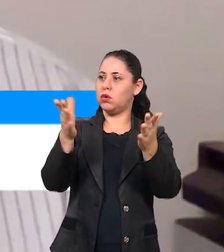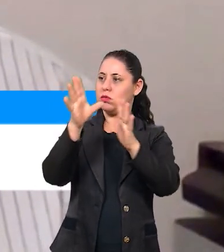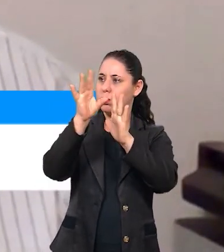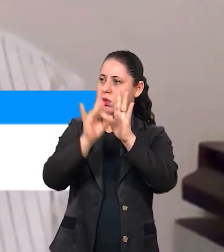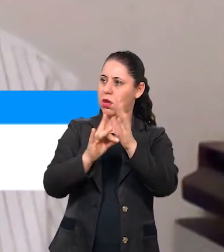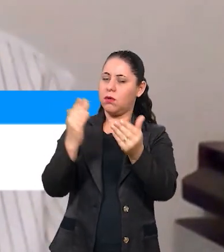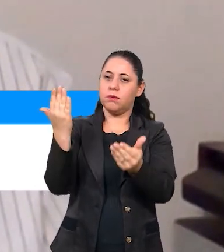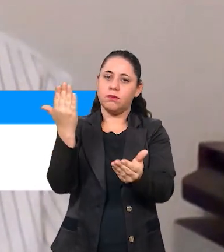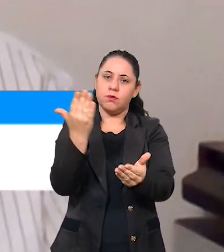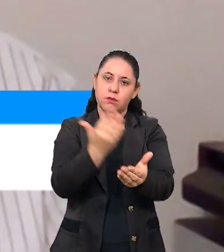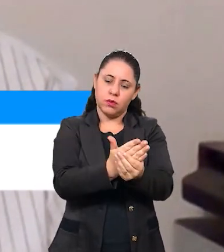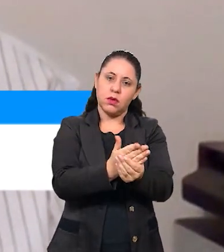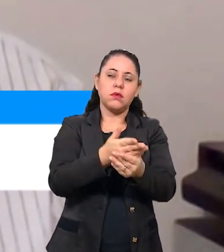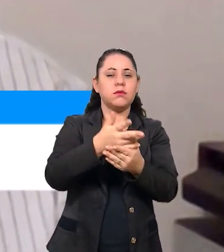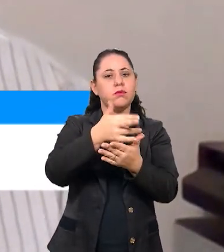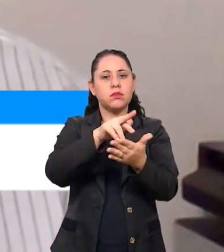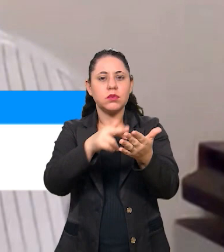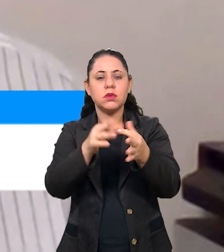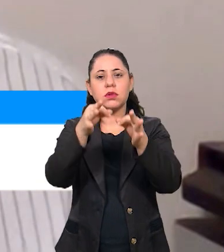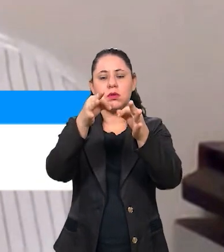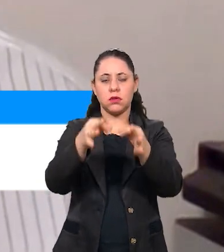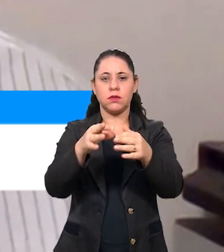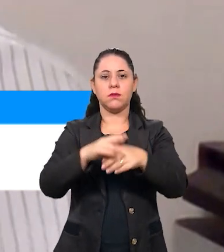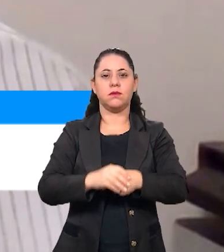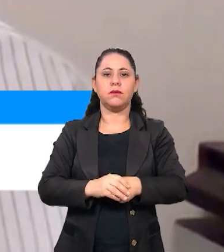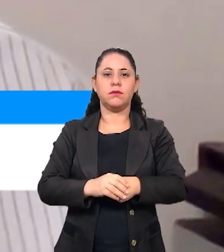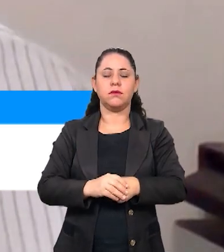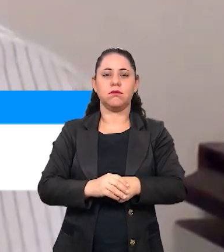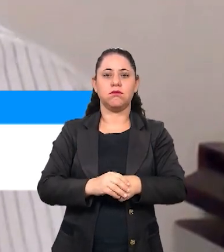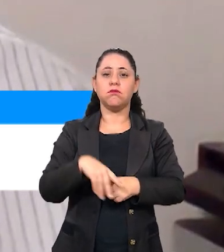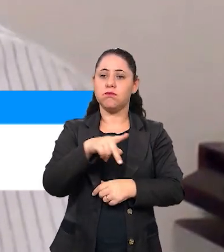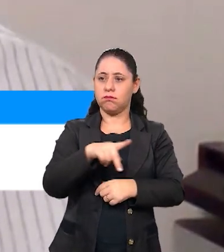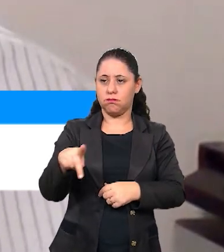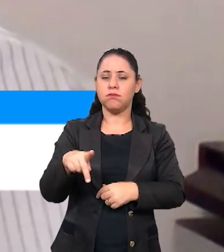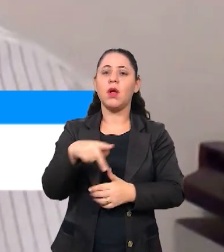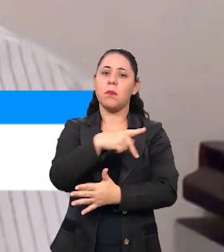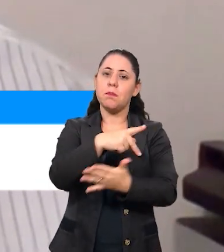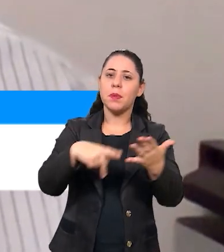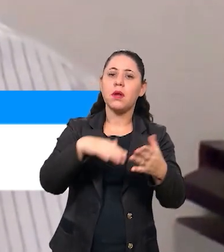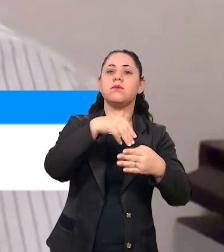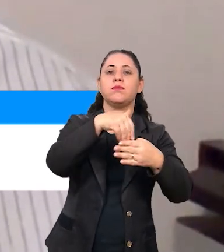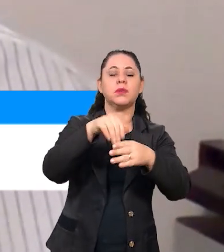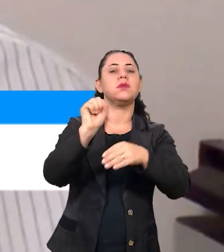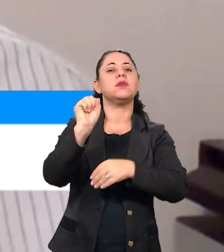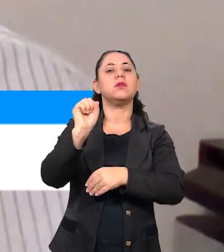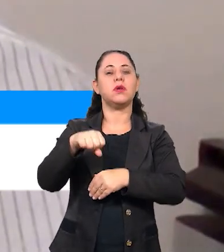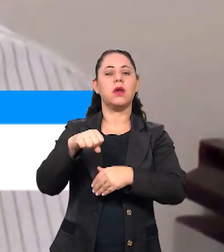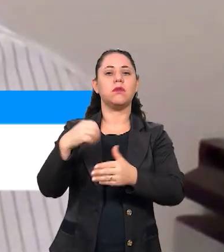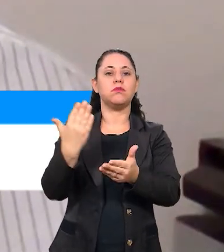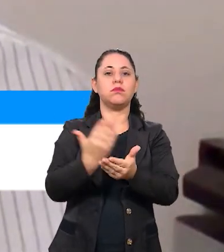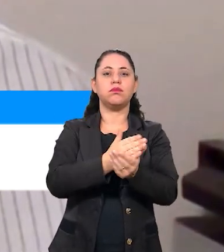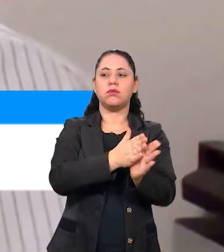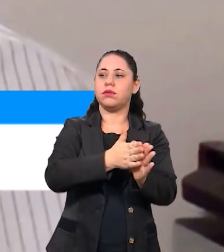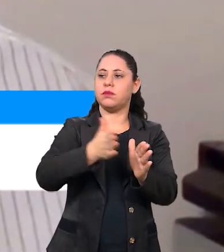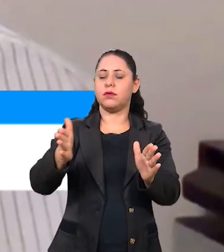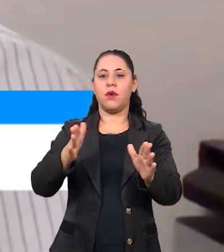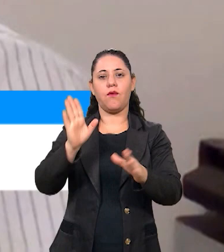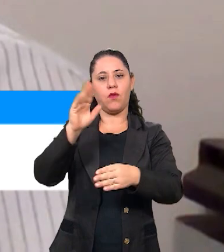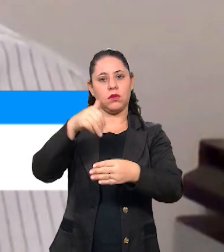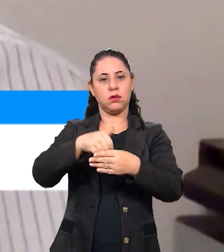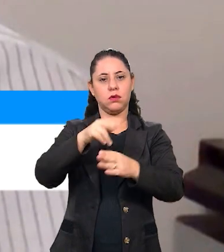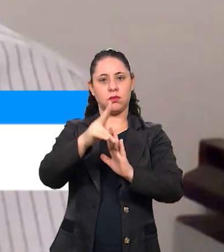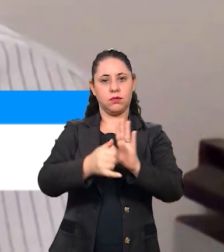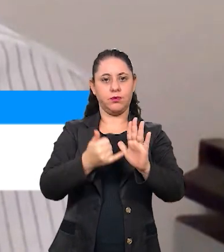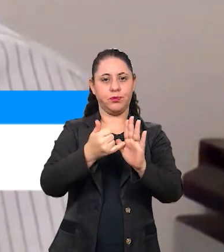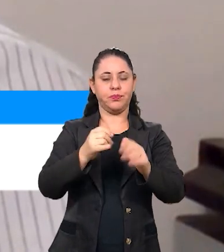proposição preenche todos os requisitos para tramitar regularmente. Dessa forma, senhor presidente, emito parecer favorável pela